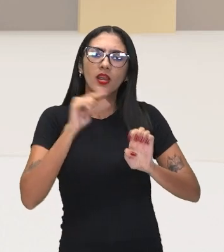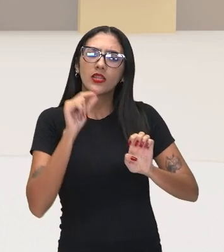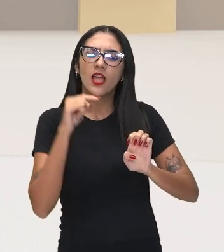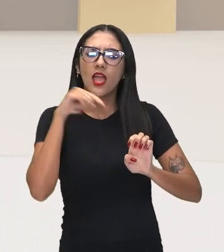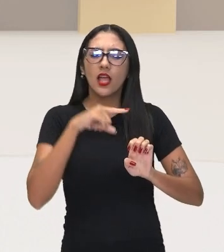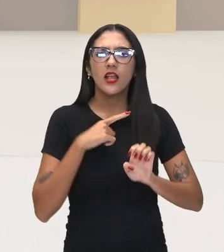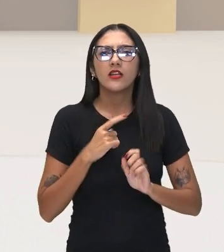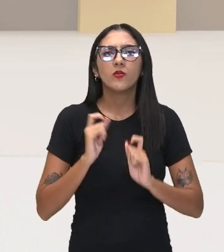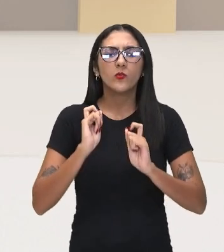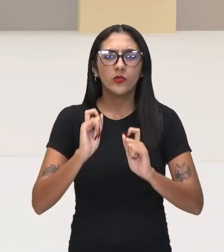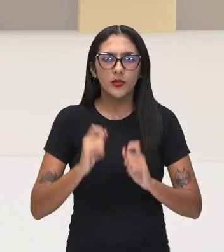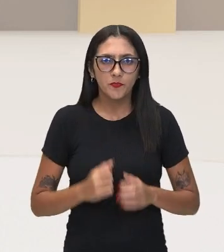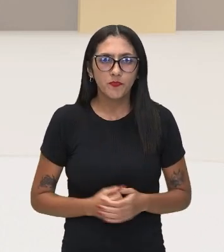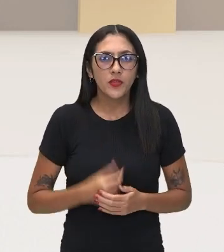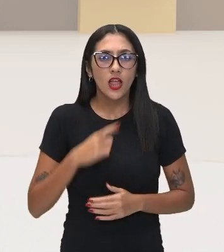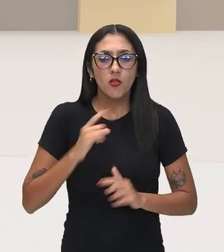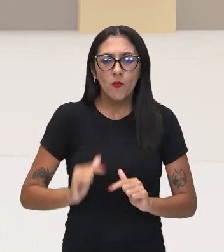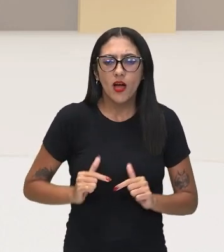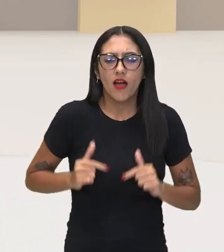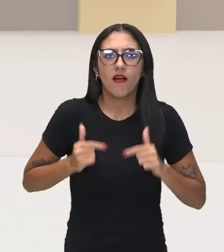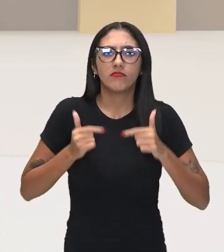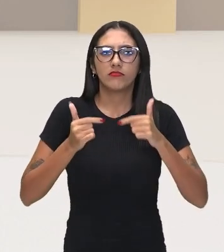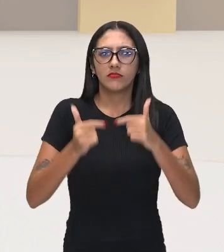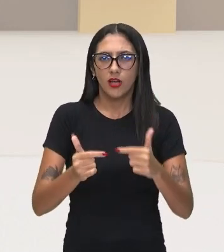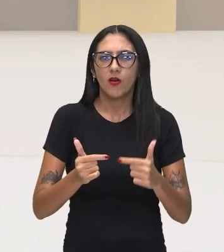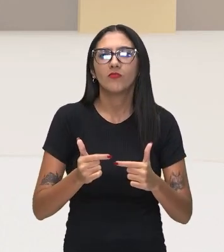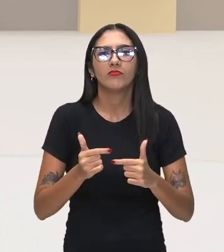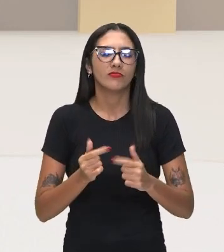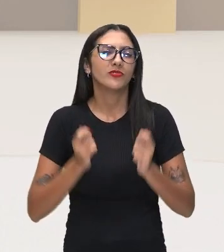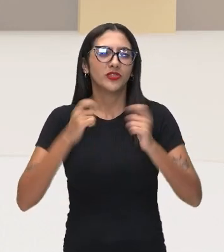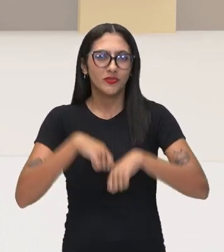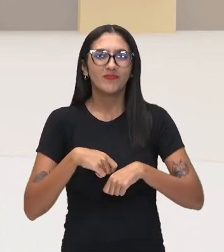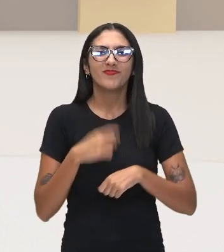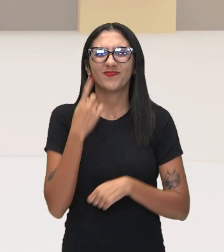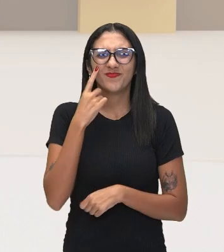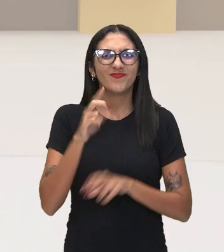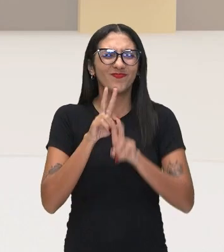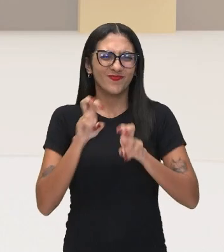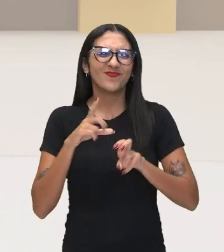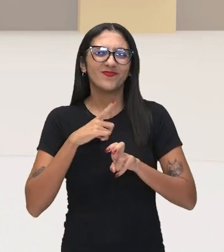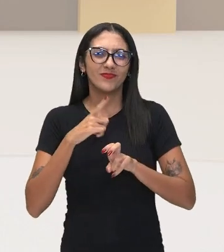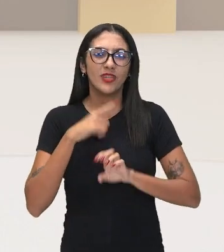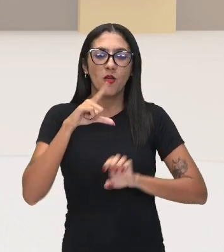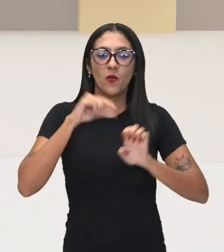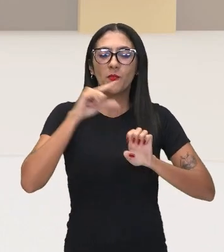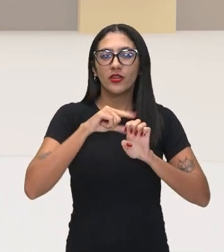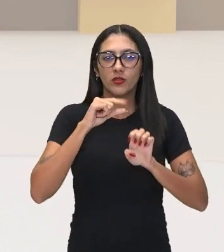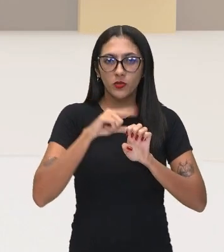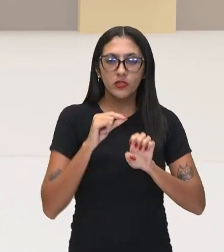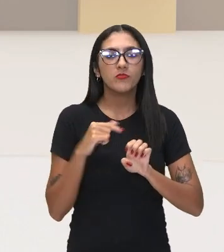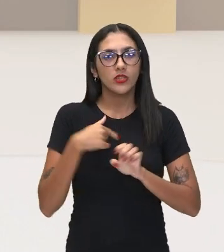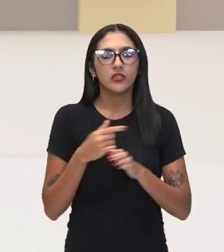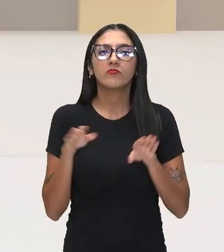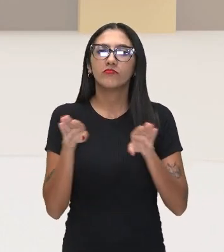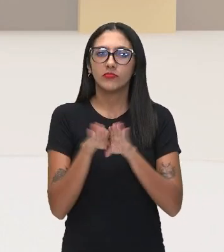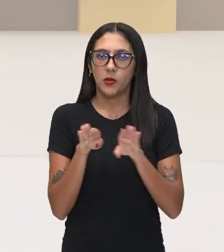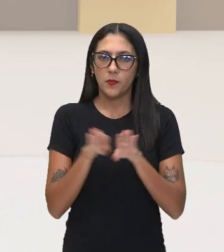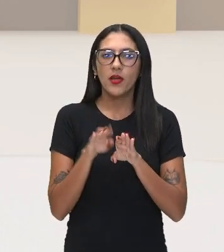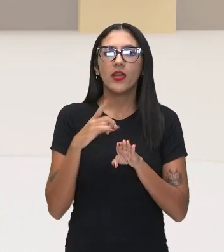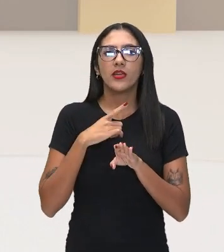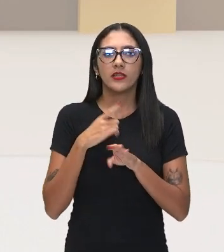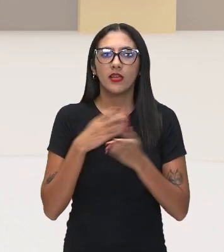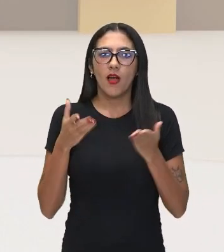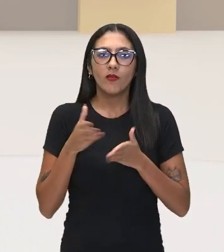o fazer, né? O executar. E a gente tem aí a questão do nosso empreendedorismo, que a gente vai também levar para o